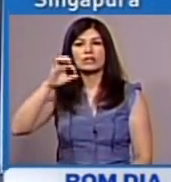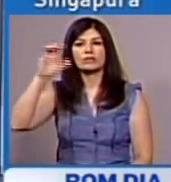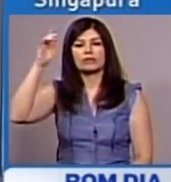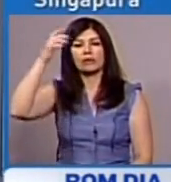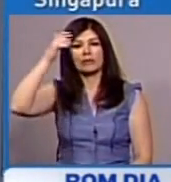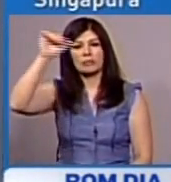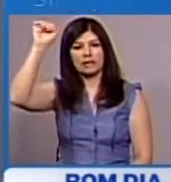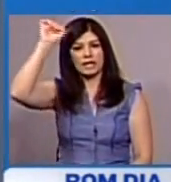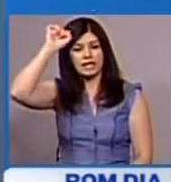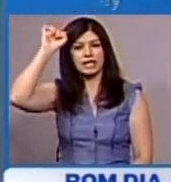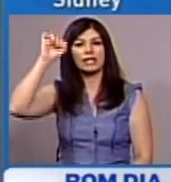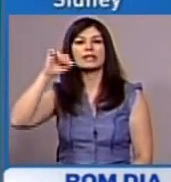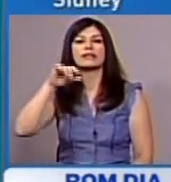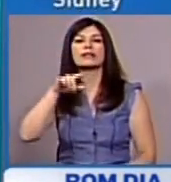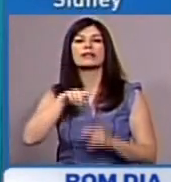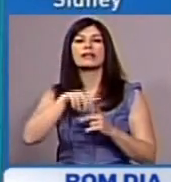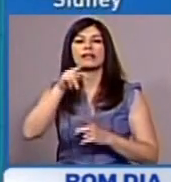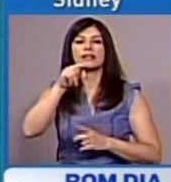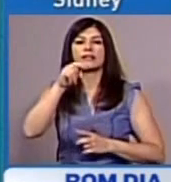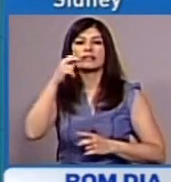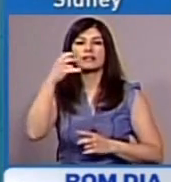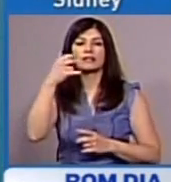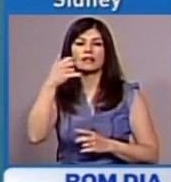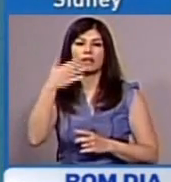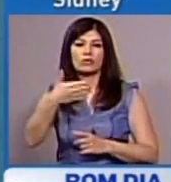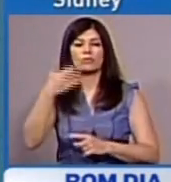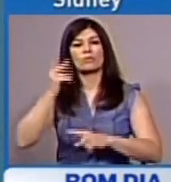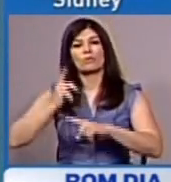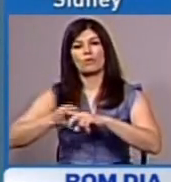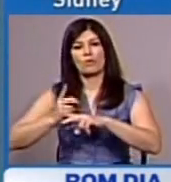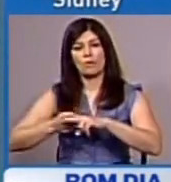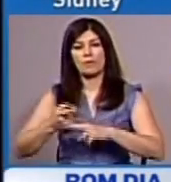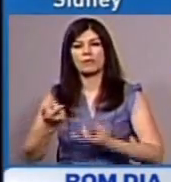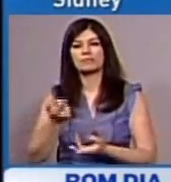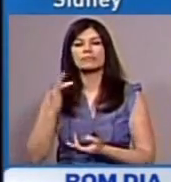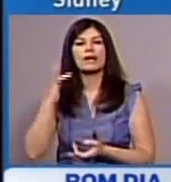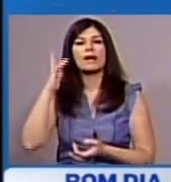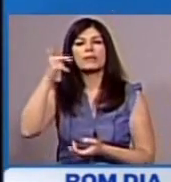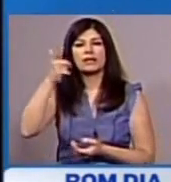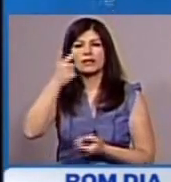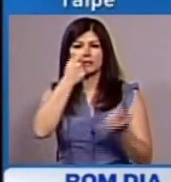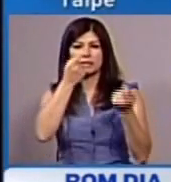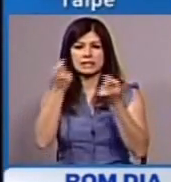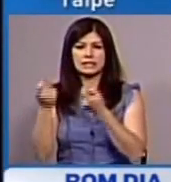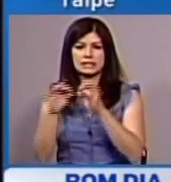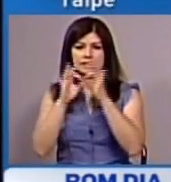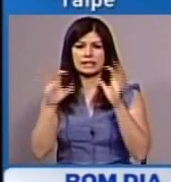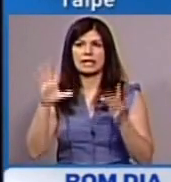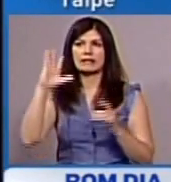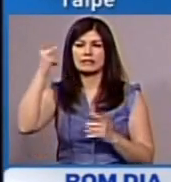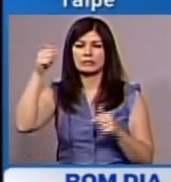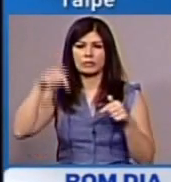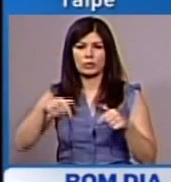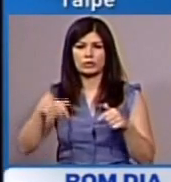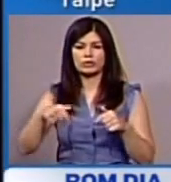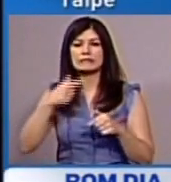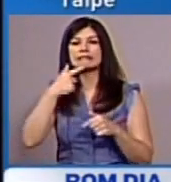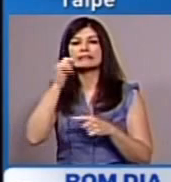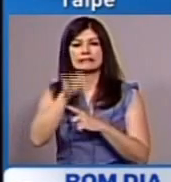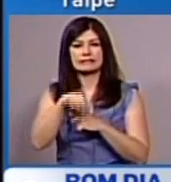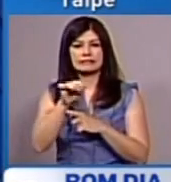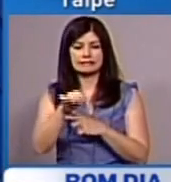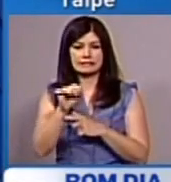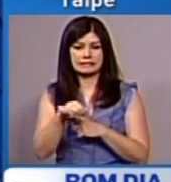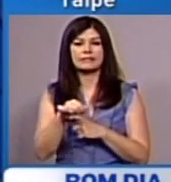graus em Belgrado e 31 em Roma. Amanhã mantém-se a tendência? Mantém-se o tempo quente, no entanto, já com